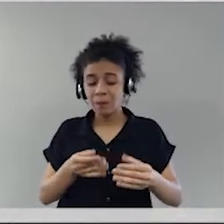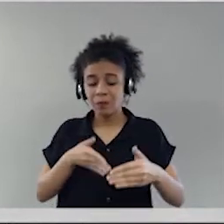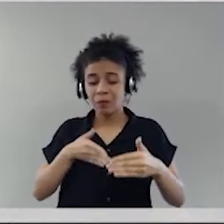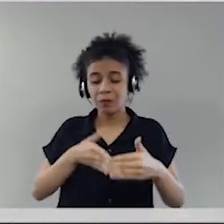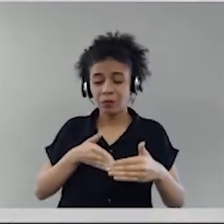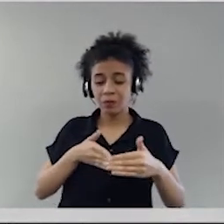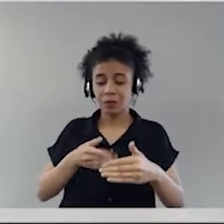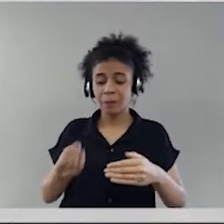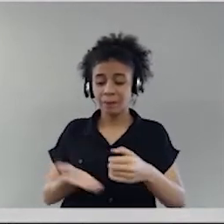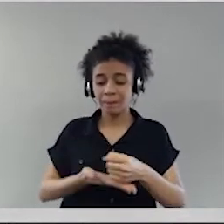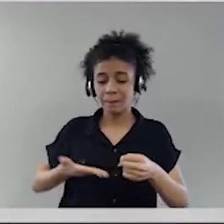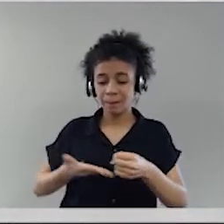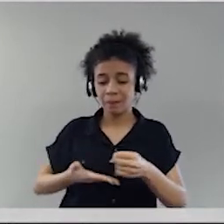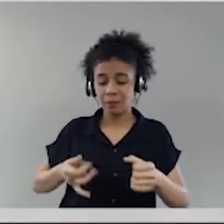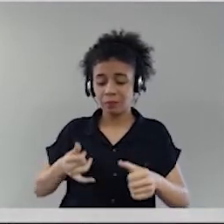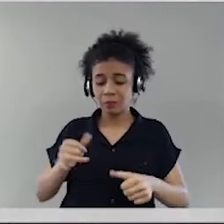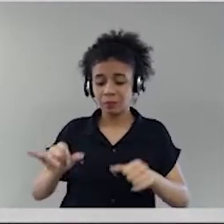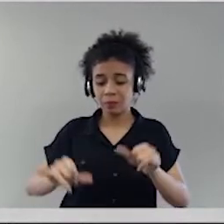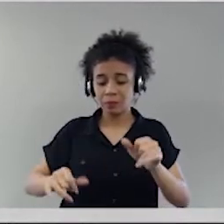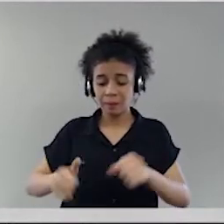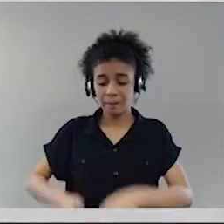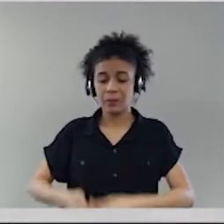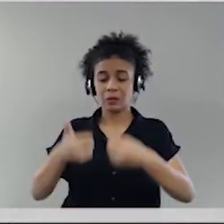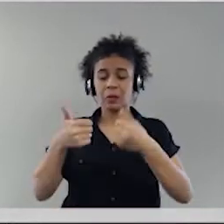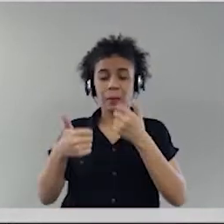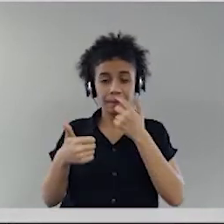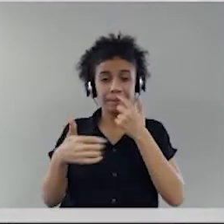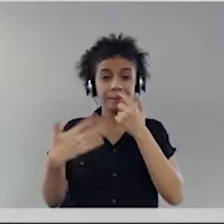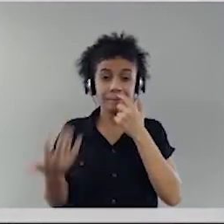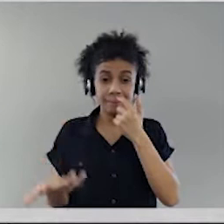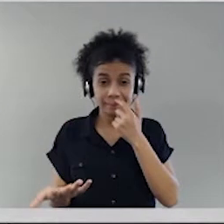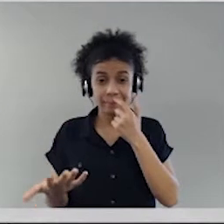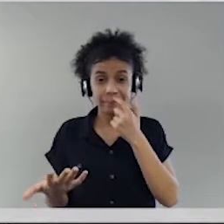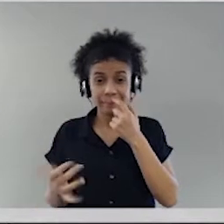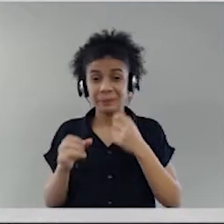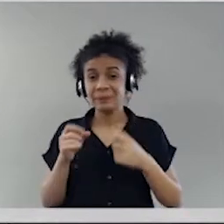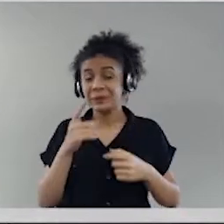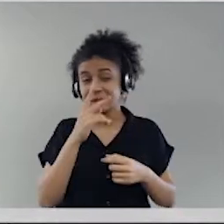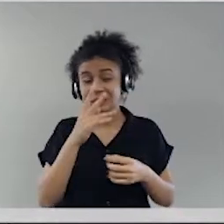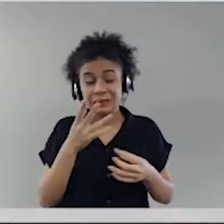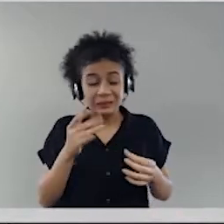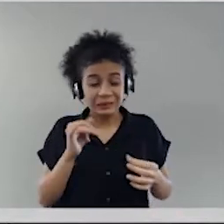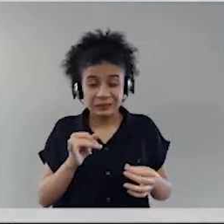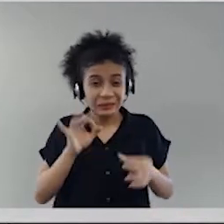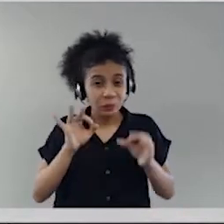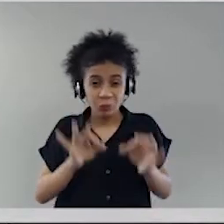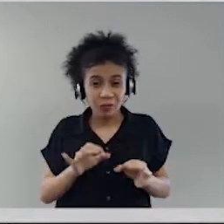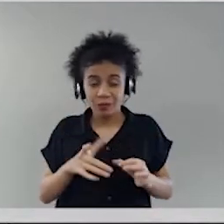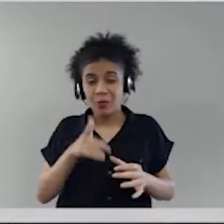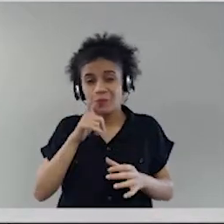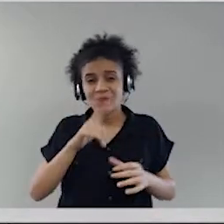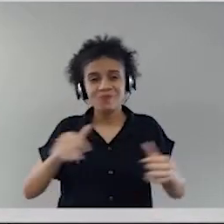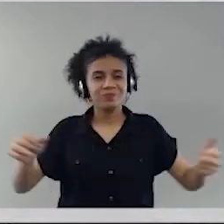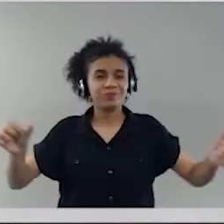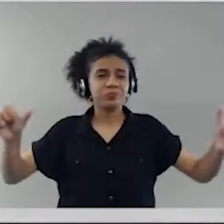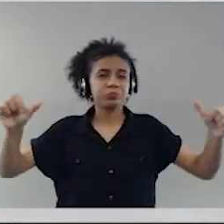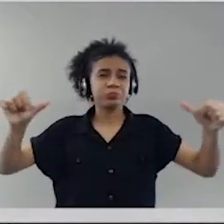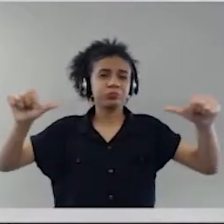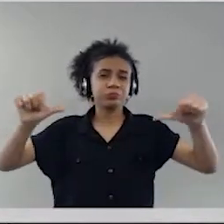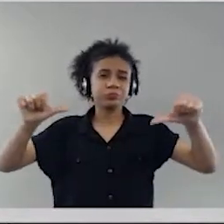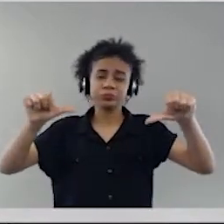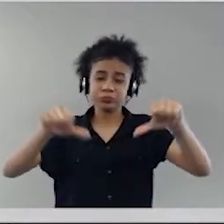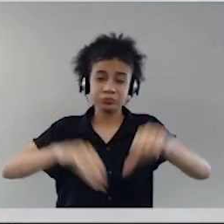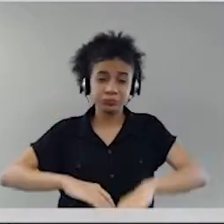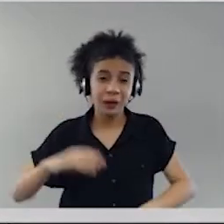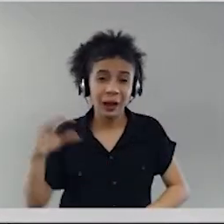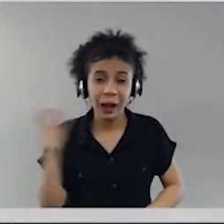base de seus métodos operacionais habituais, e assim provocar uma rápida decadência da sua estrutura,